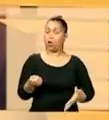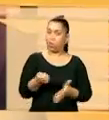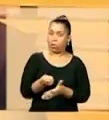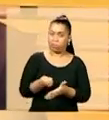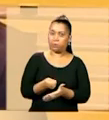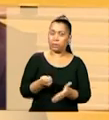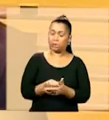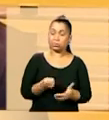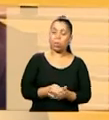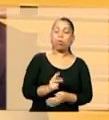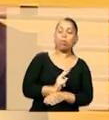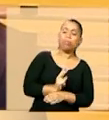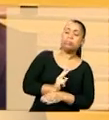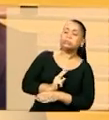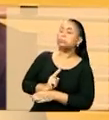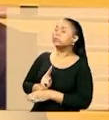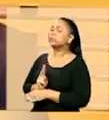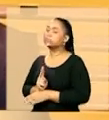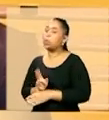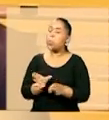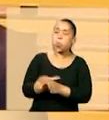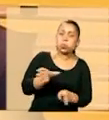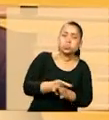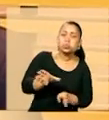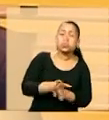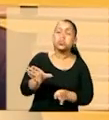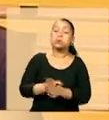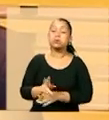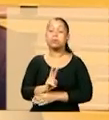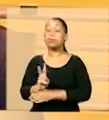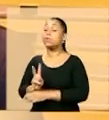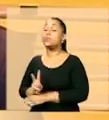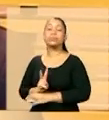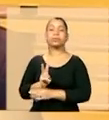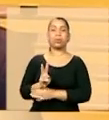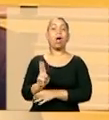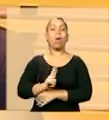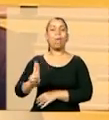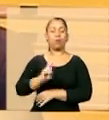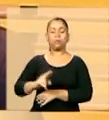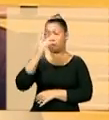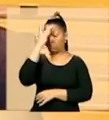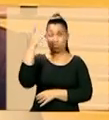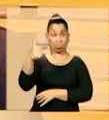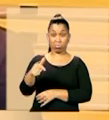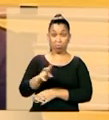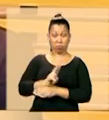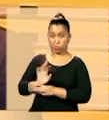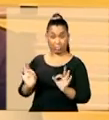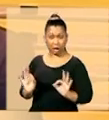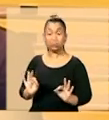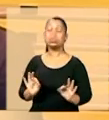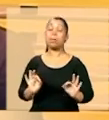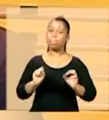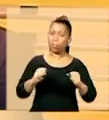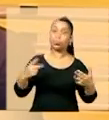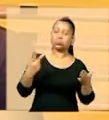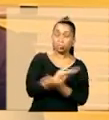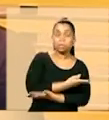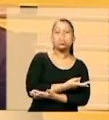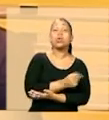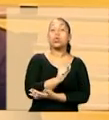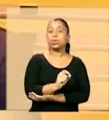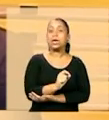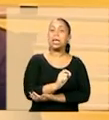A obrigação do empregador é fiscalizar, instruir, como o Paulo falou, e fiscalizar o uso. Caso o empregado não fiscalize, ele pode gerar um